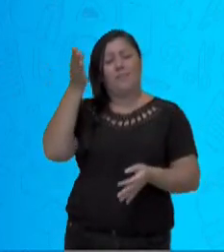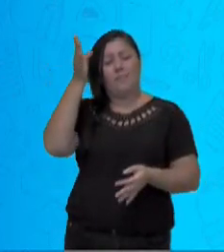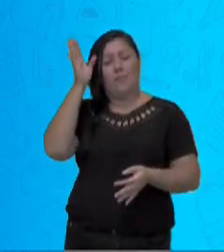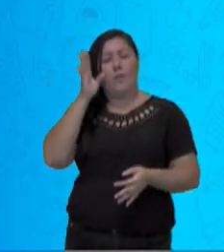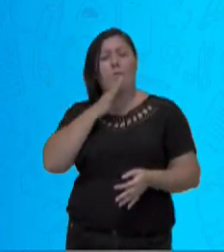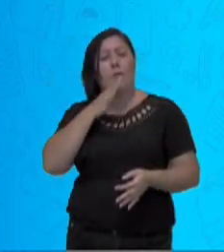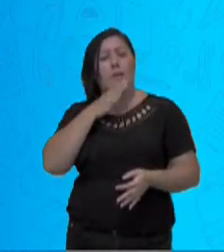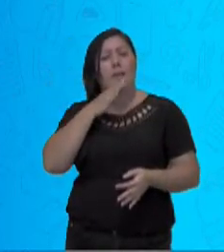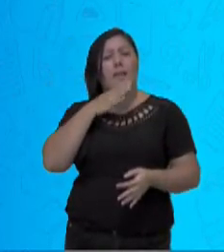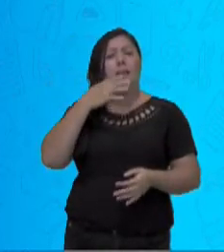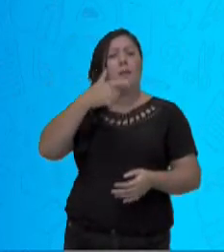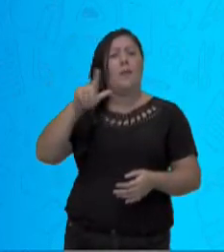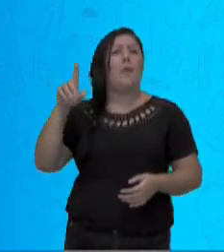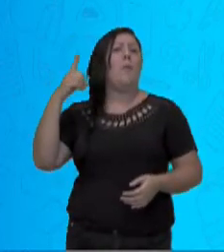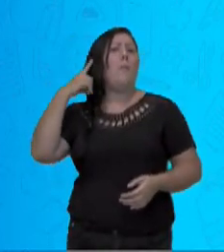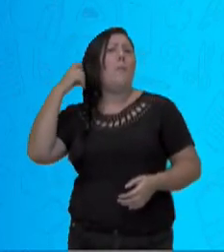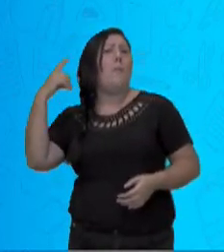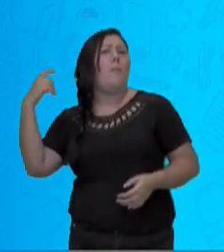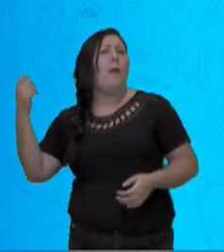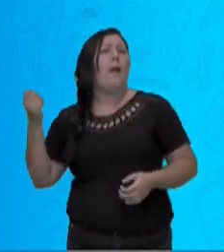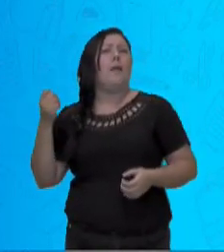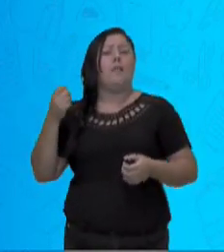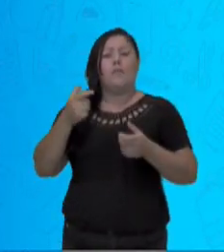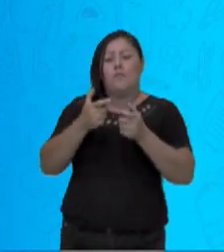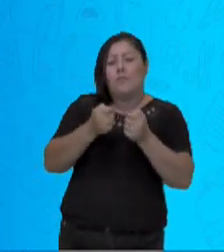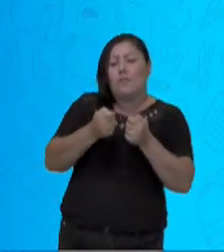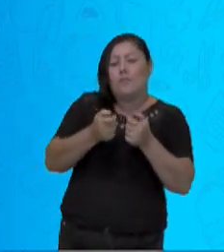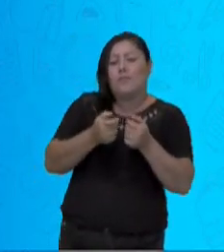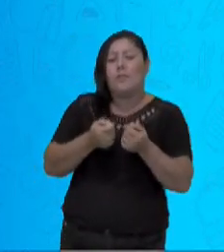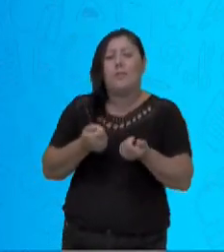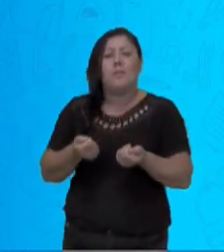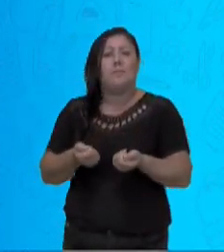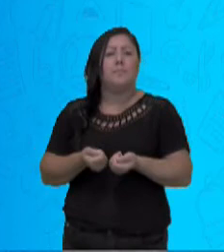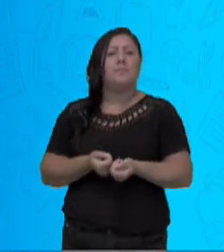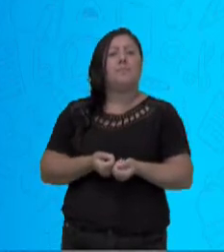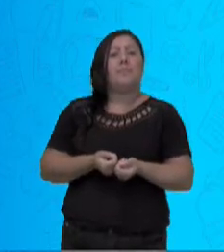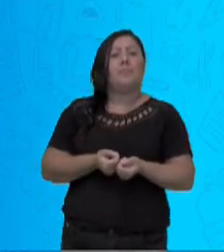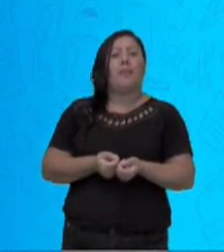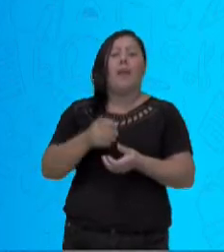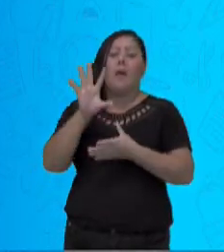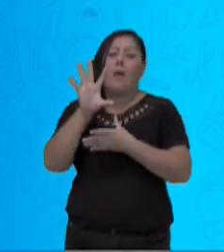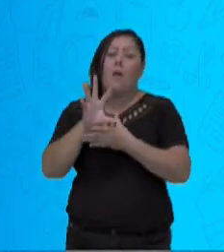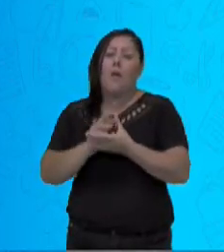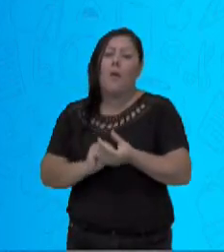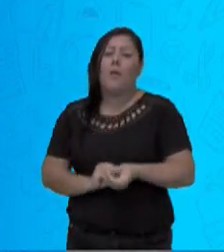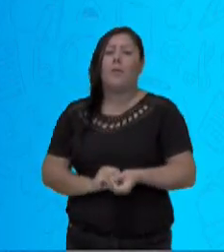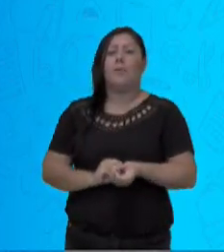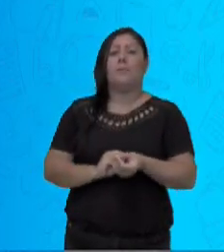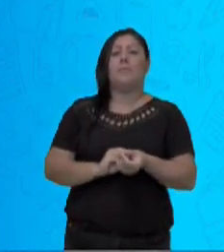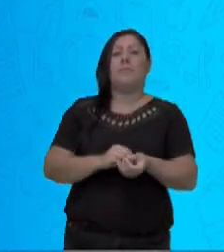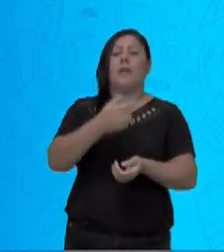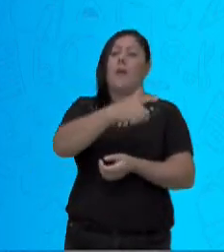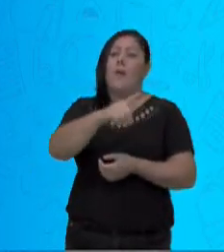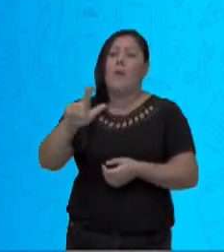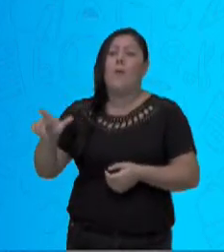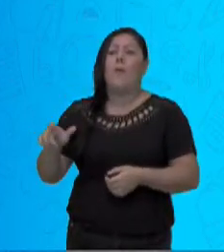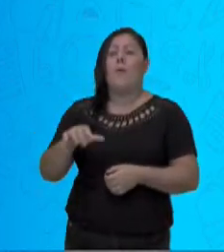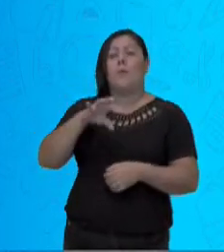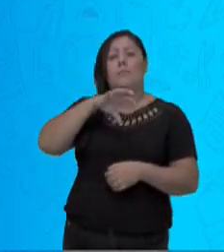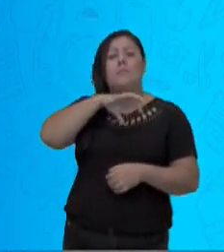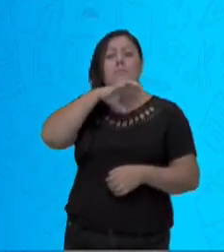como o barulho do seu jogo. Você consegue imitar barulho de outros